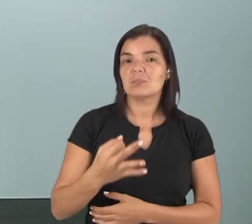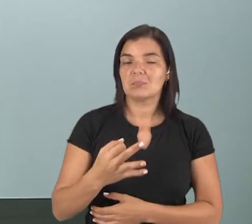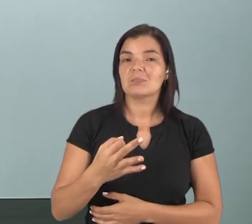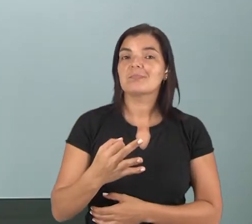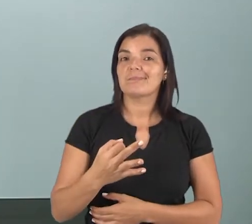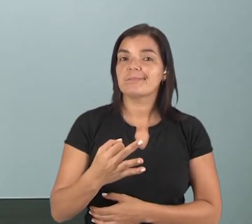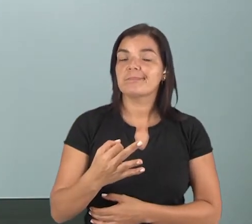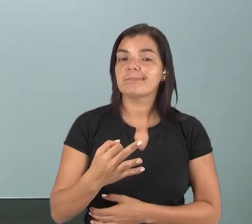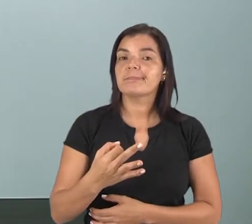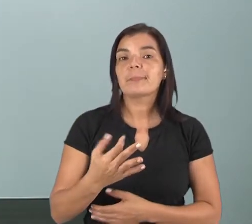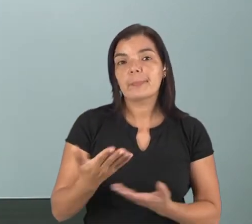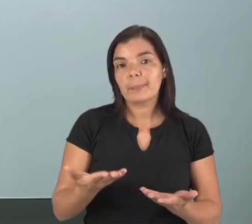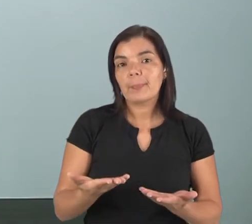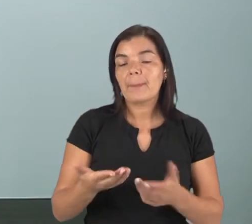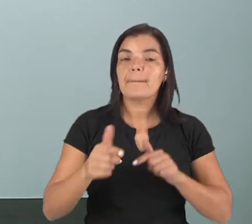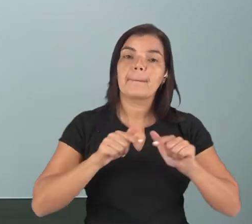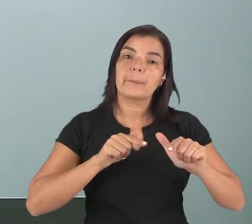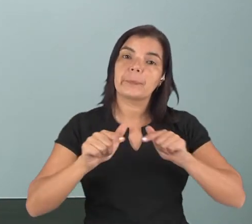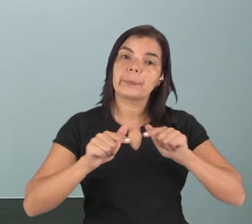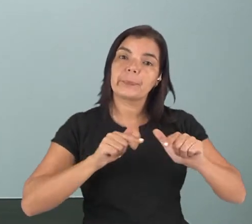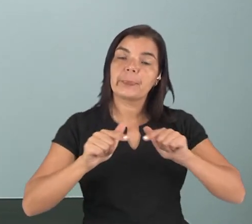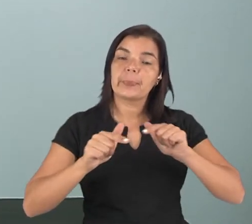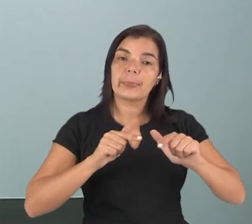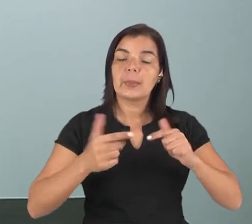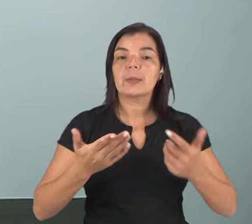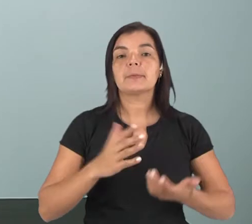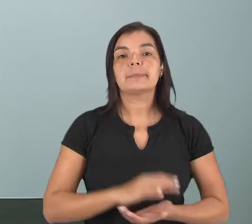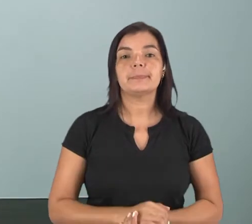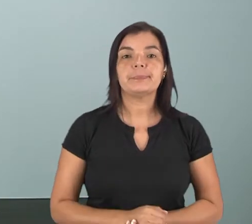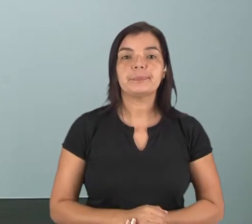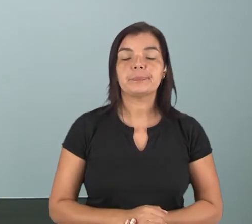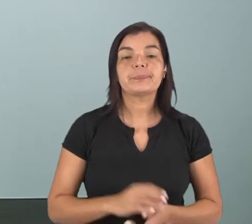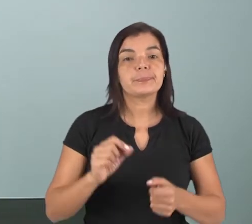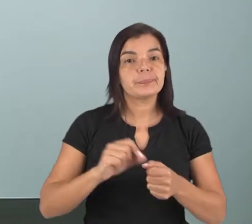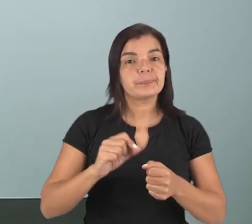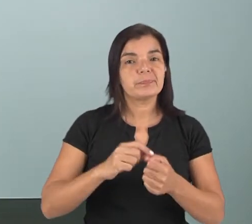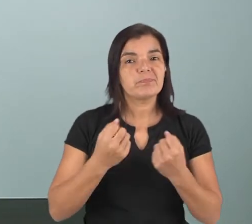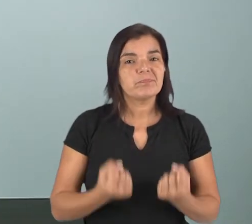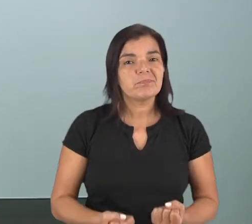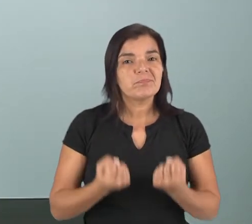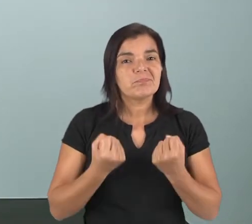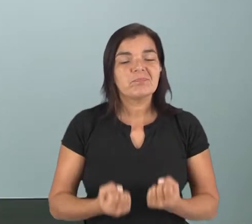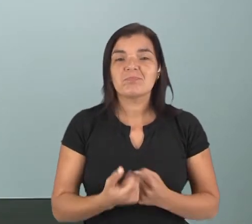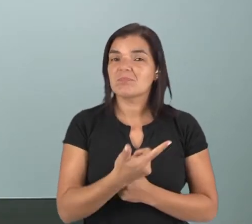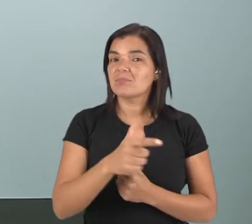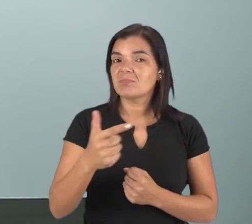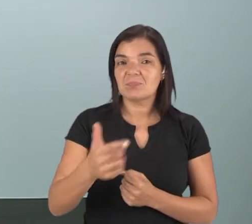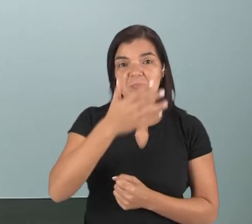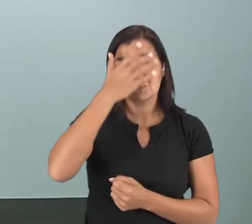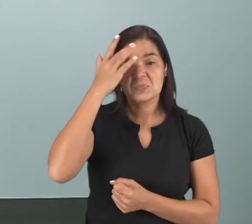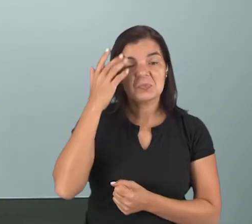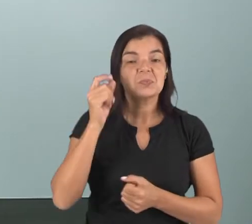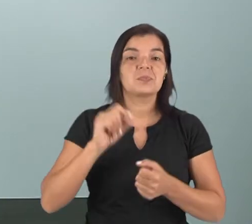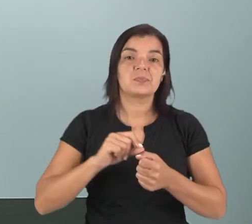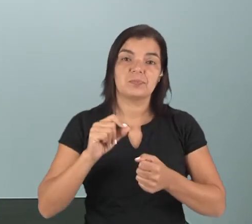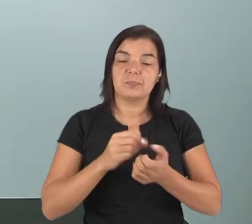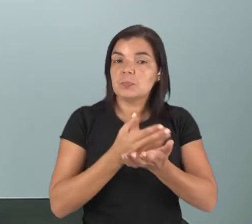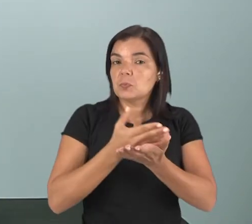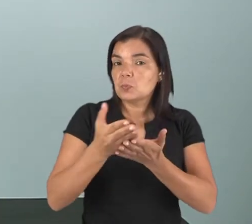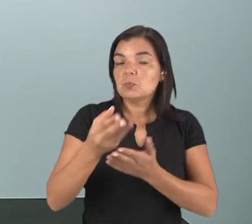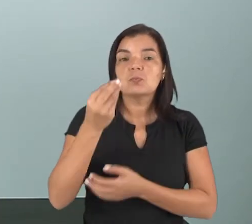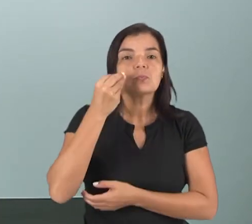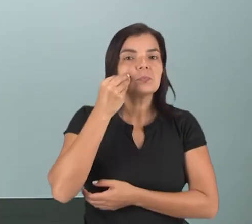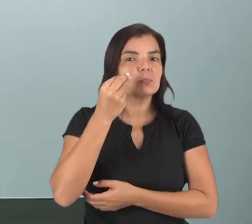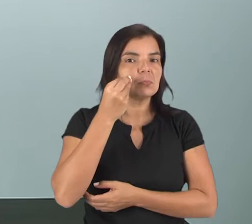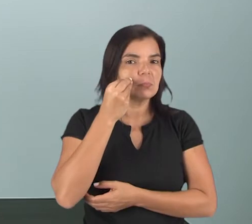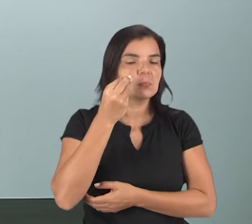para esse fim, né, do trabalho, do fazer o trabalho pesado, que não tinha quem fizesse. No começo eles